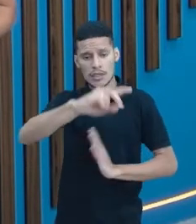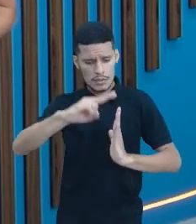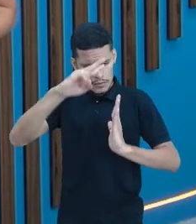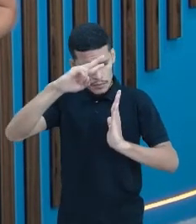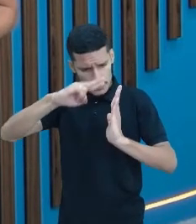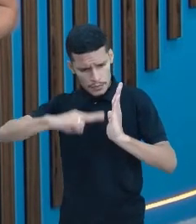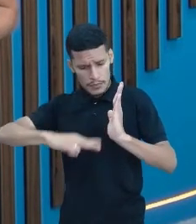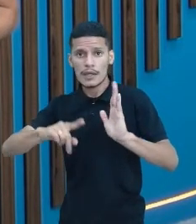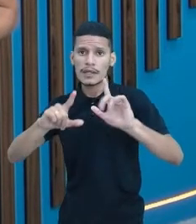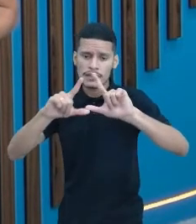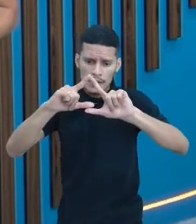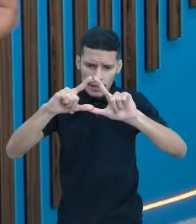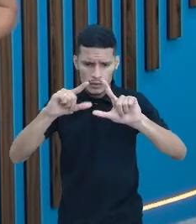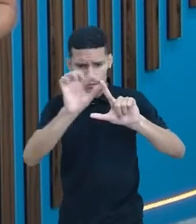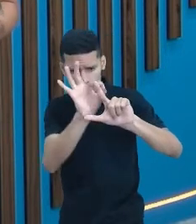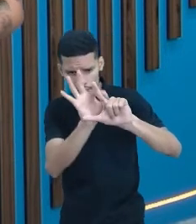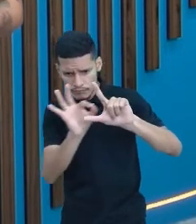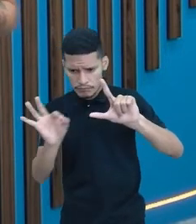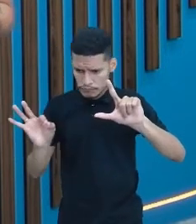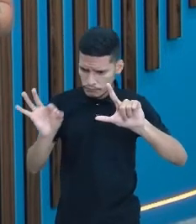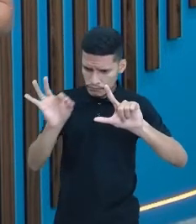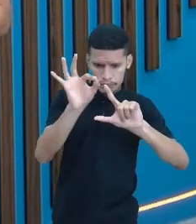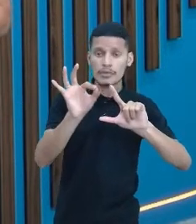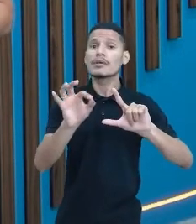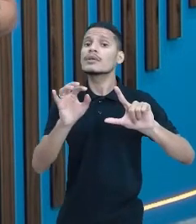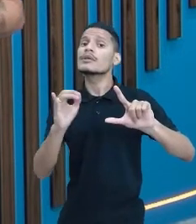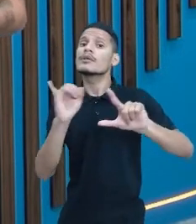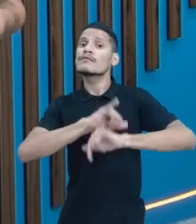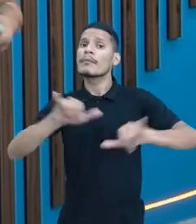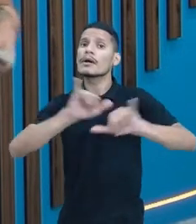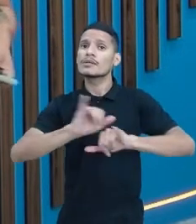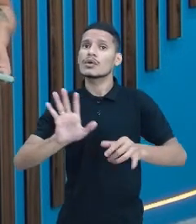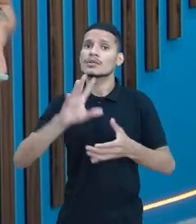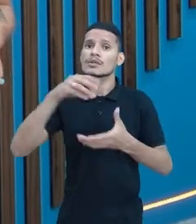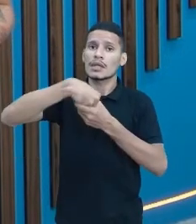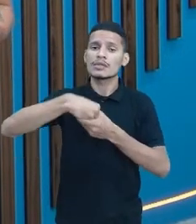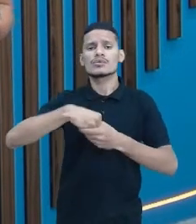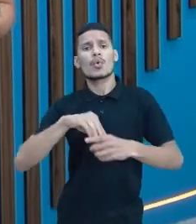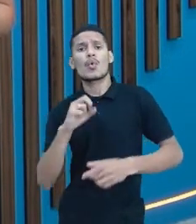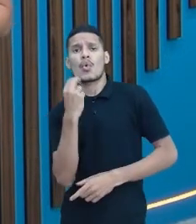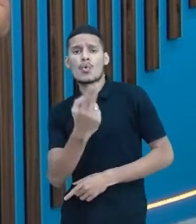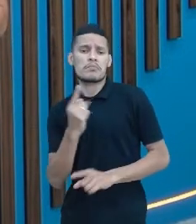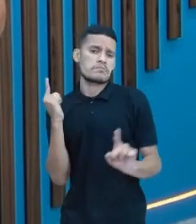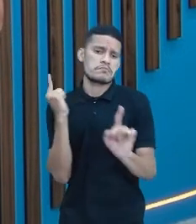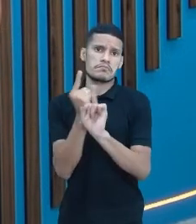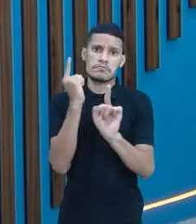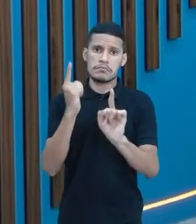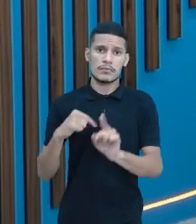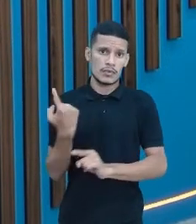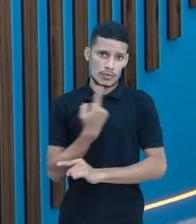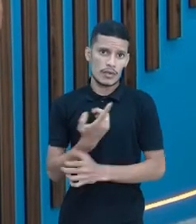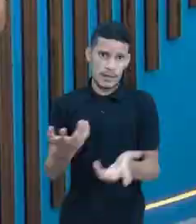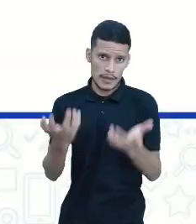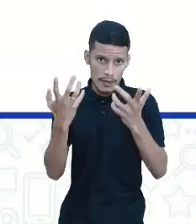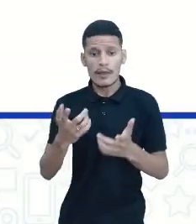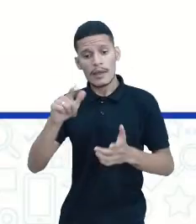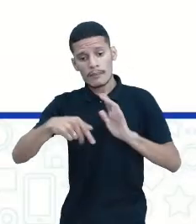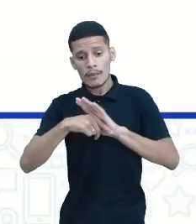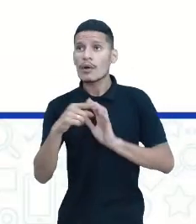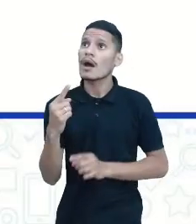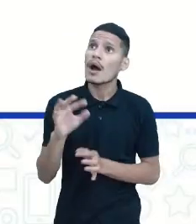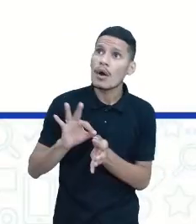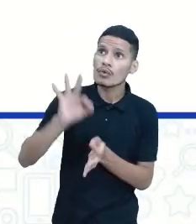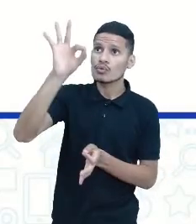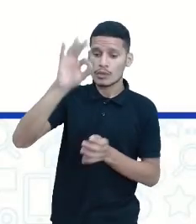nesse caso aí, observe que a informação dada ou a ser descoberta vai ser com relação à altura e